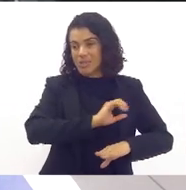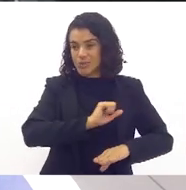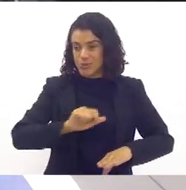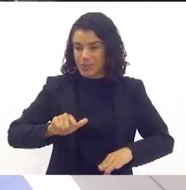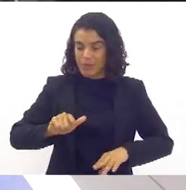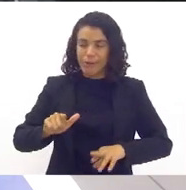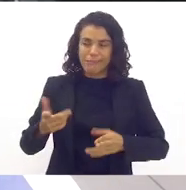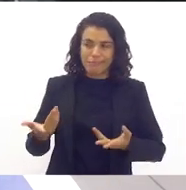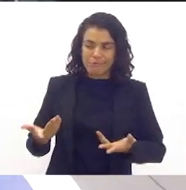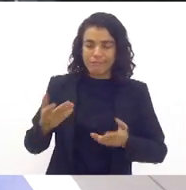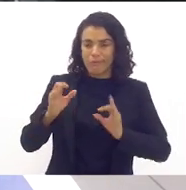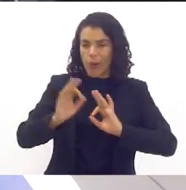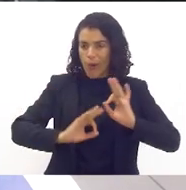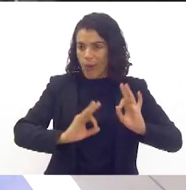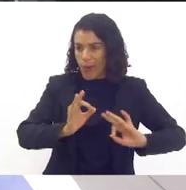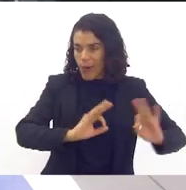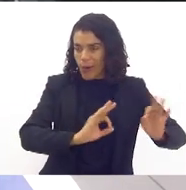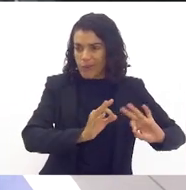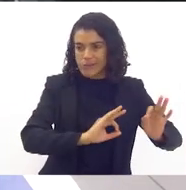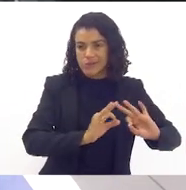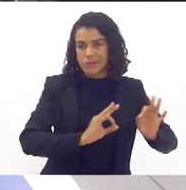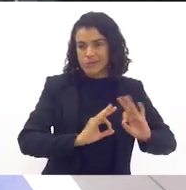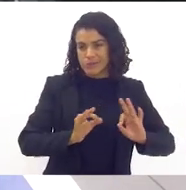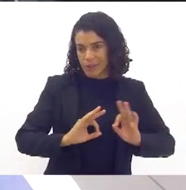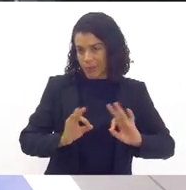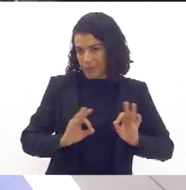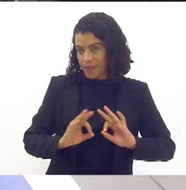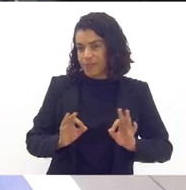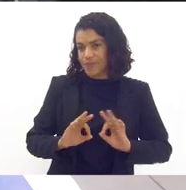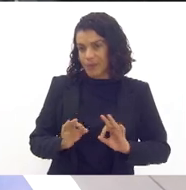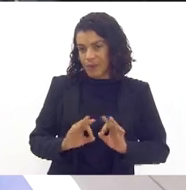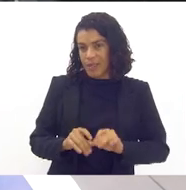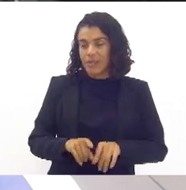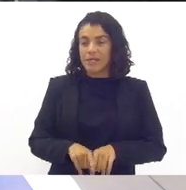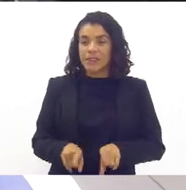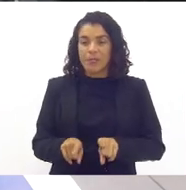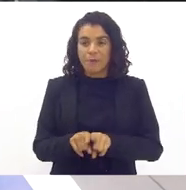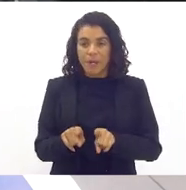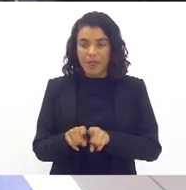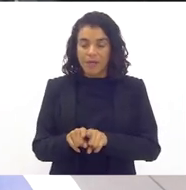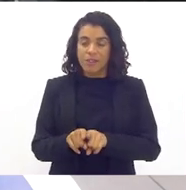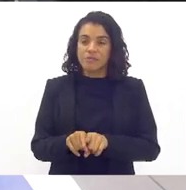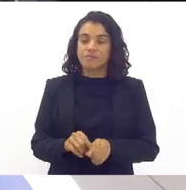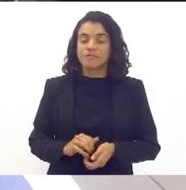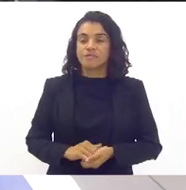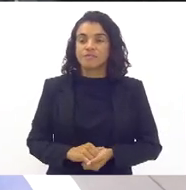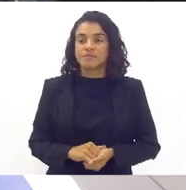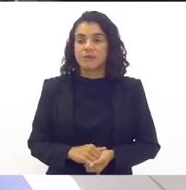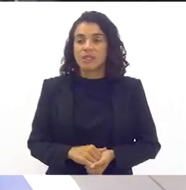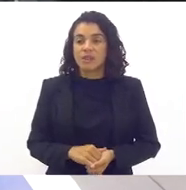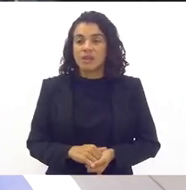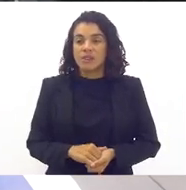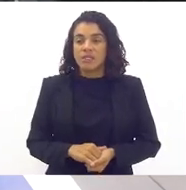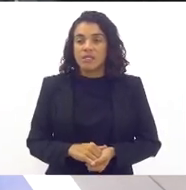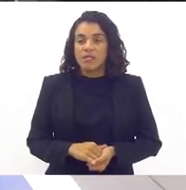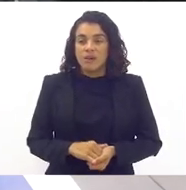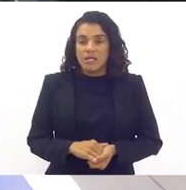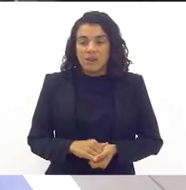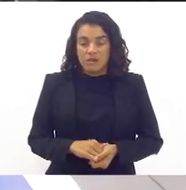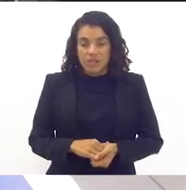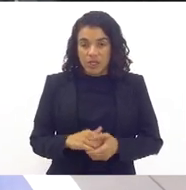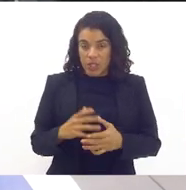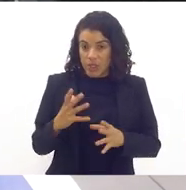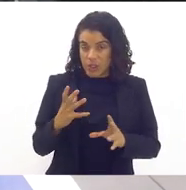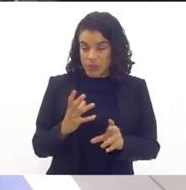que o que desceu em relação nominalmente à receita de impostos. E,